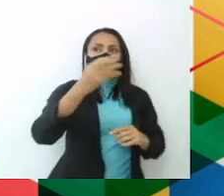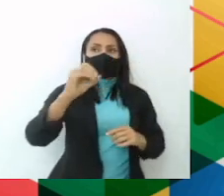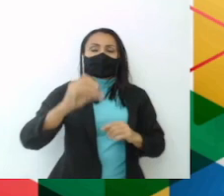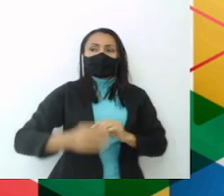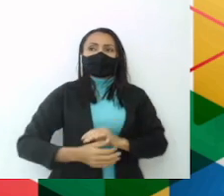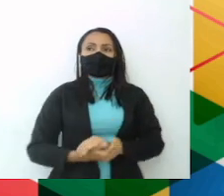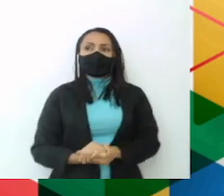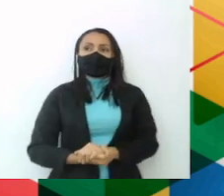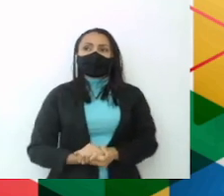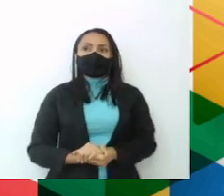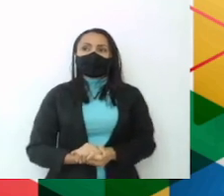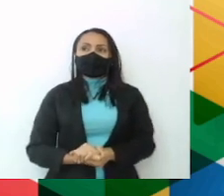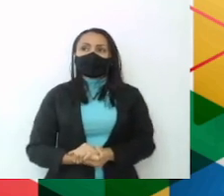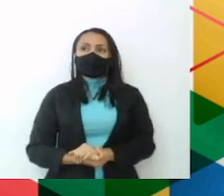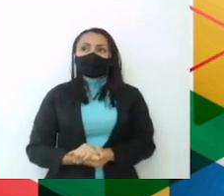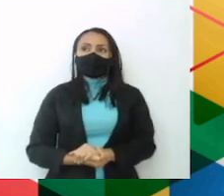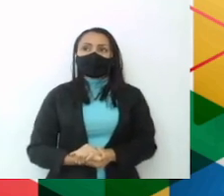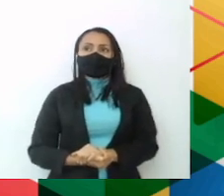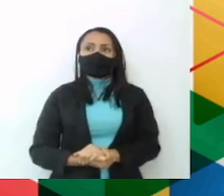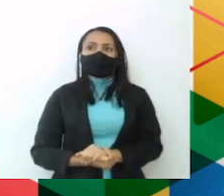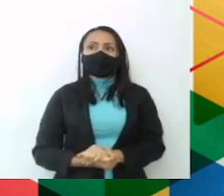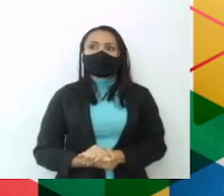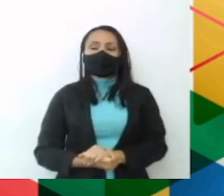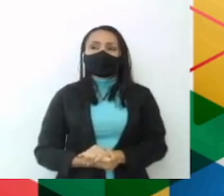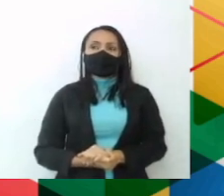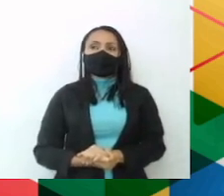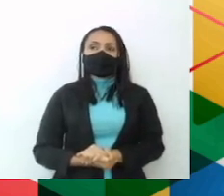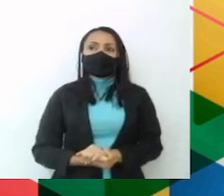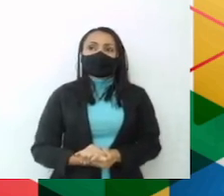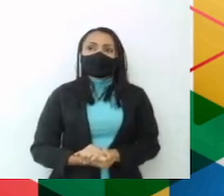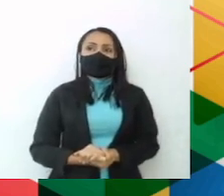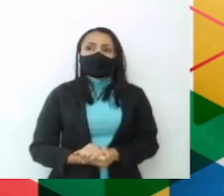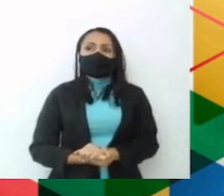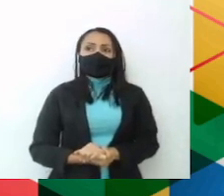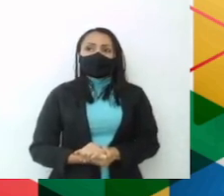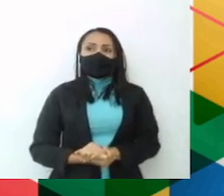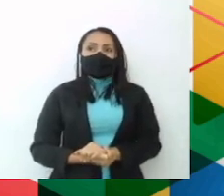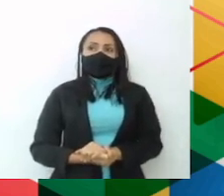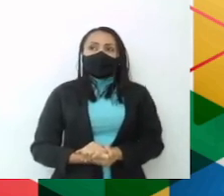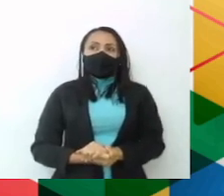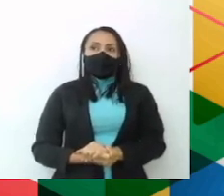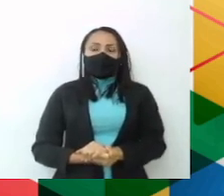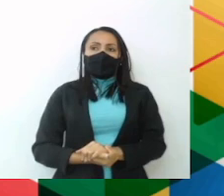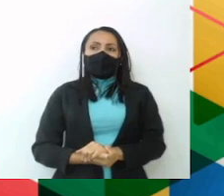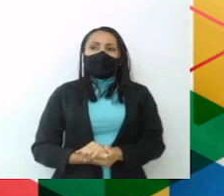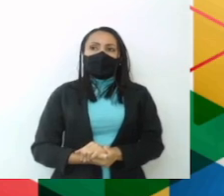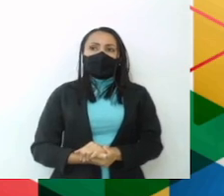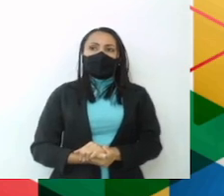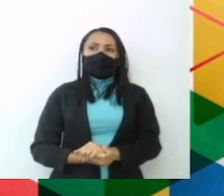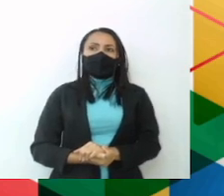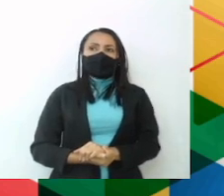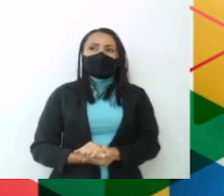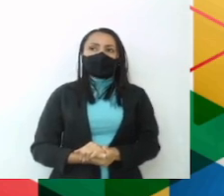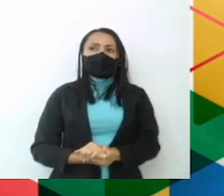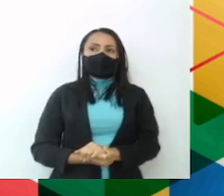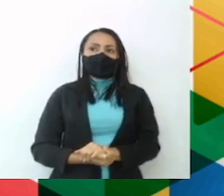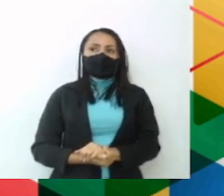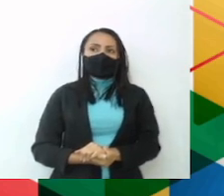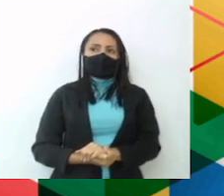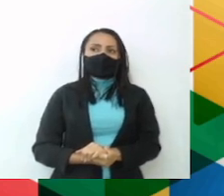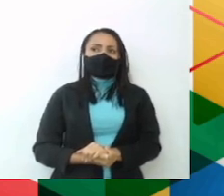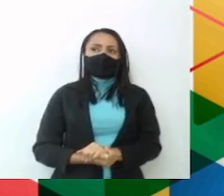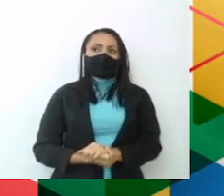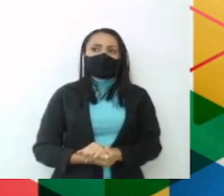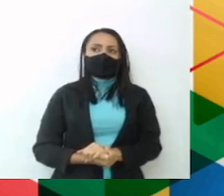4 vezes 240, 4 vezes 0 é 0, 4 vezes 4, 16, vai 1, 4 vezes 2, 8 e 1, 9.